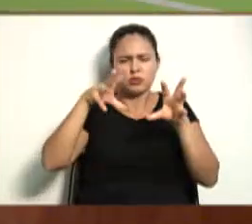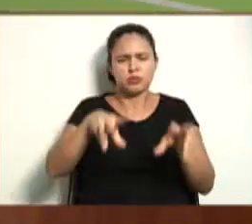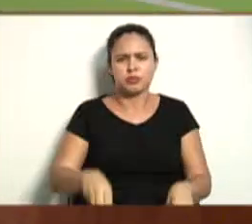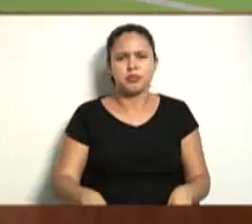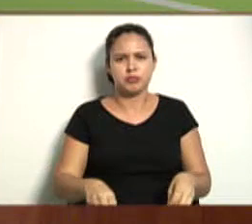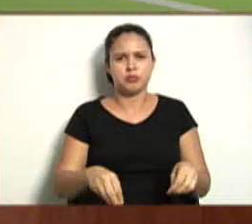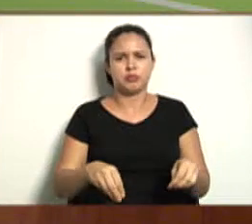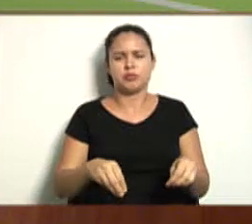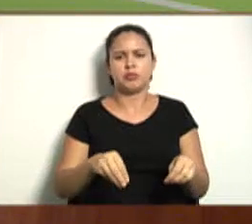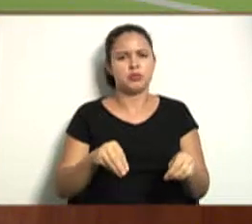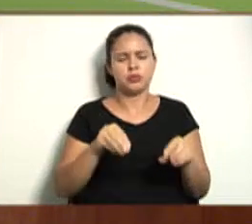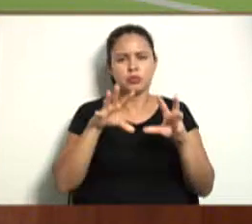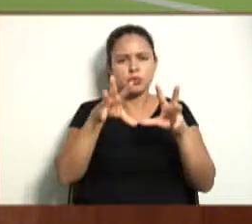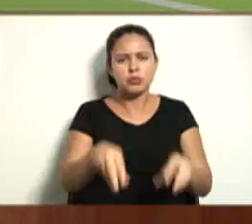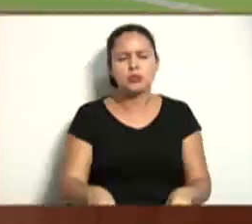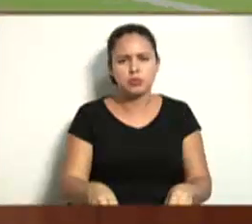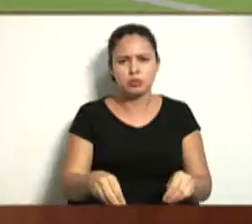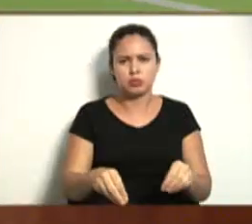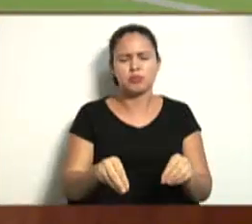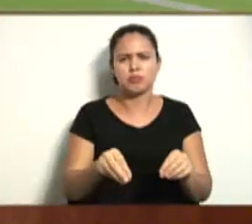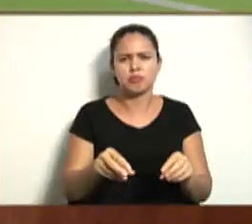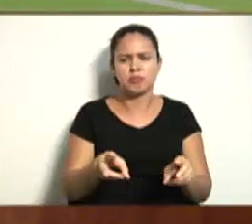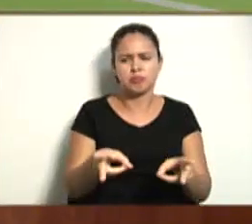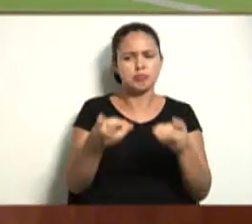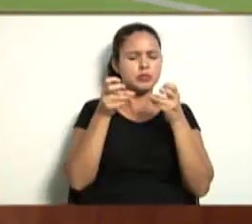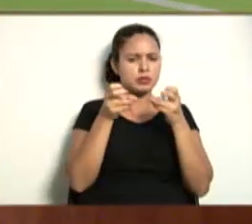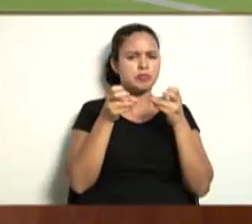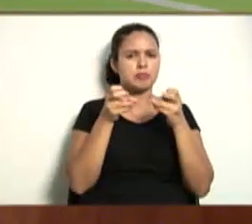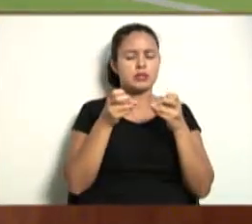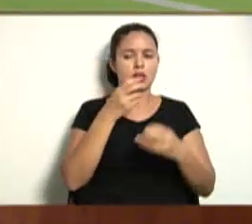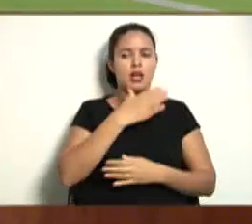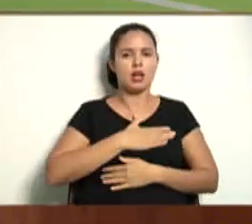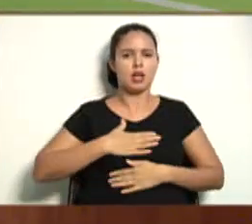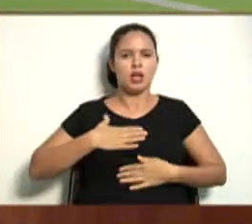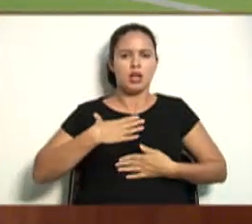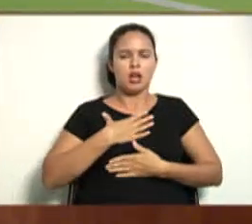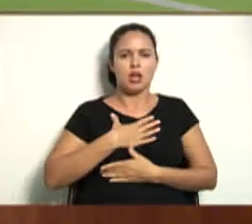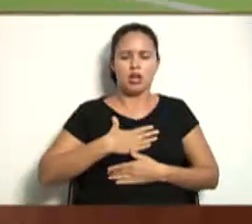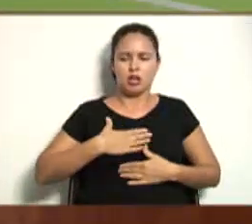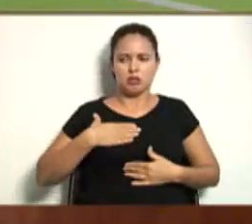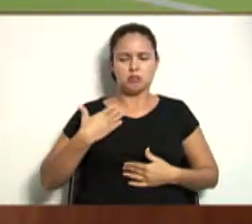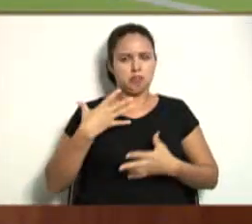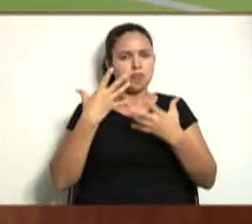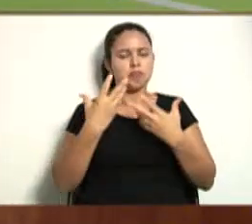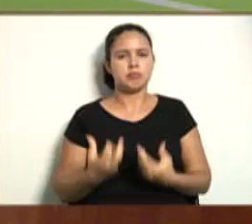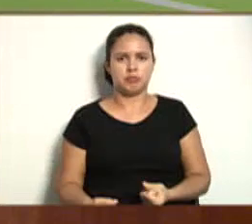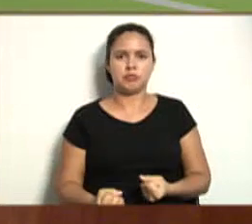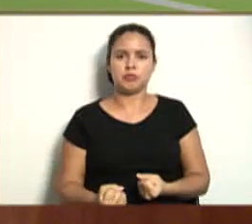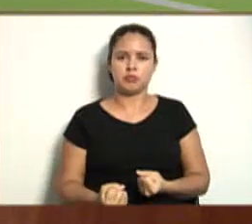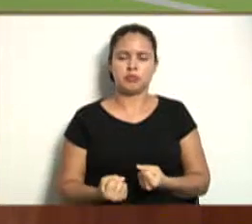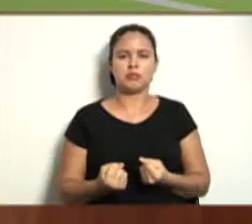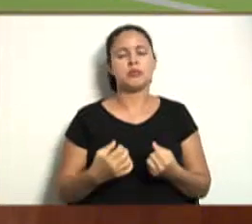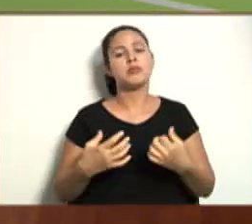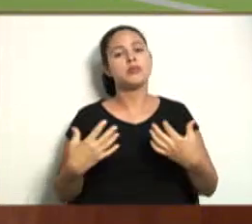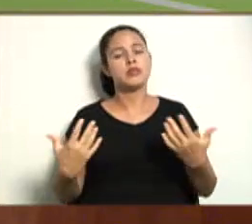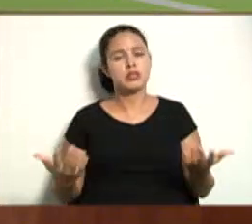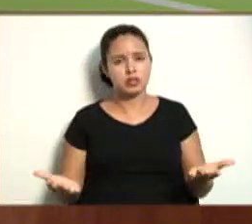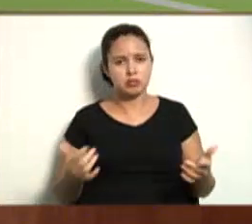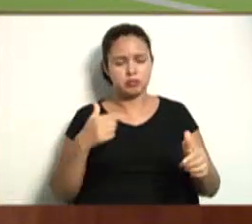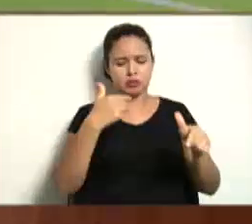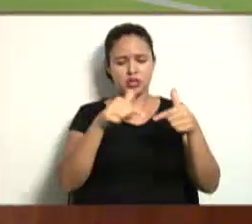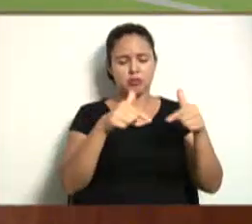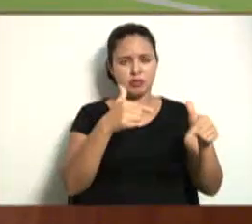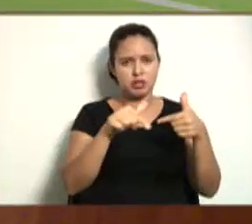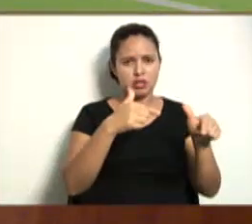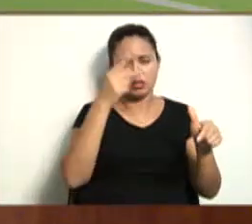toda esta ação você acaba se identificando, se realizando. Como a professora disse anteriormente, pelo trabalho,